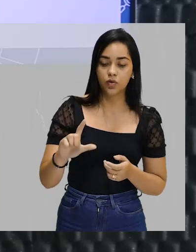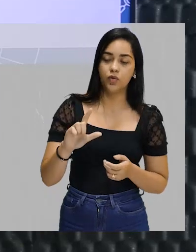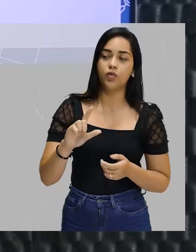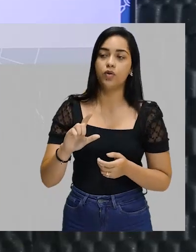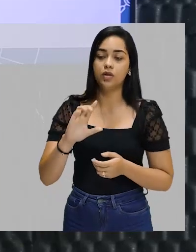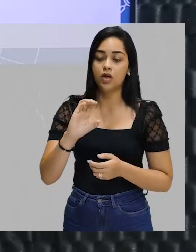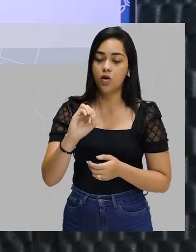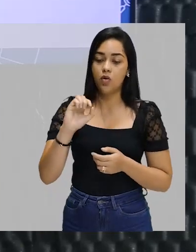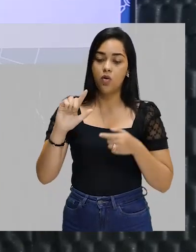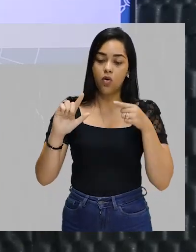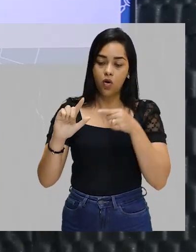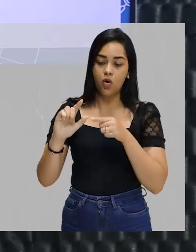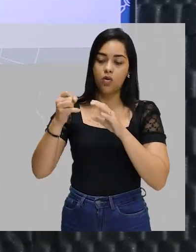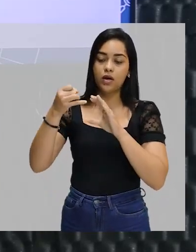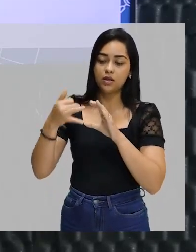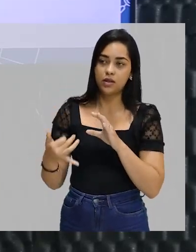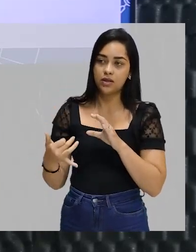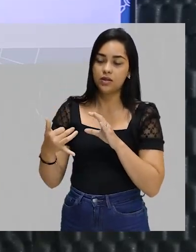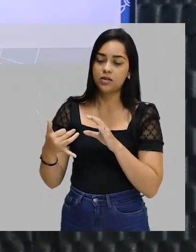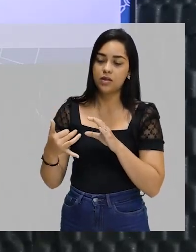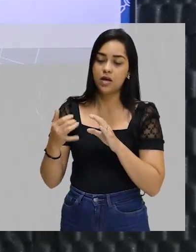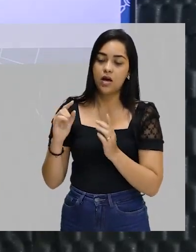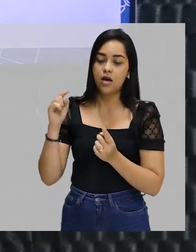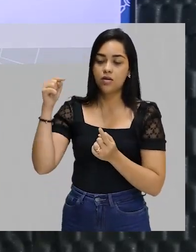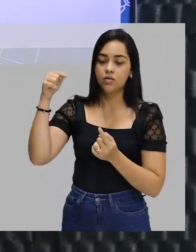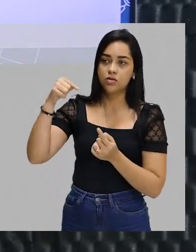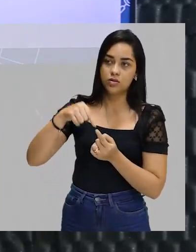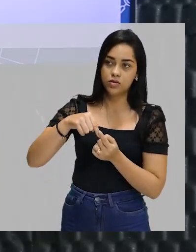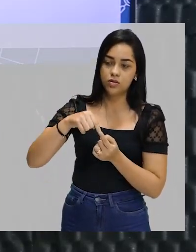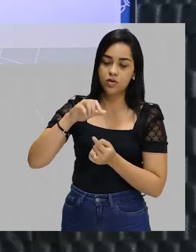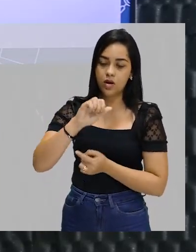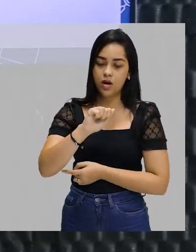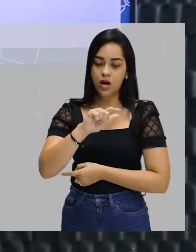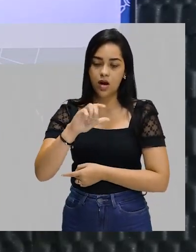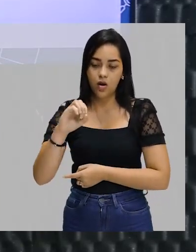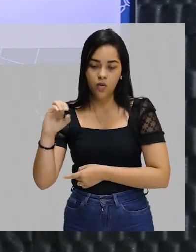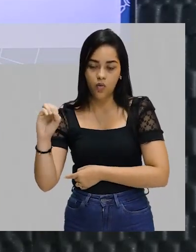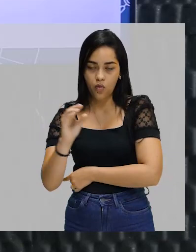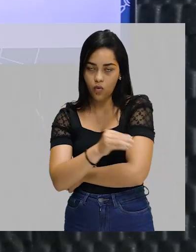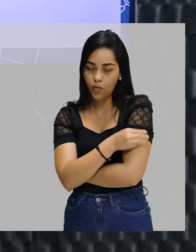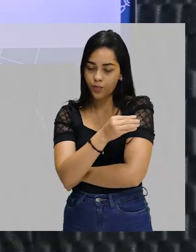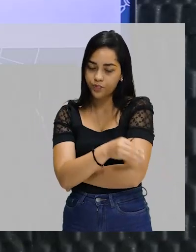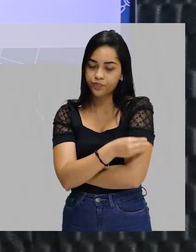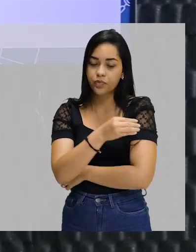Então, ol caracteriza a função álcool.